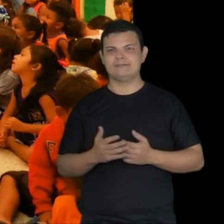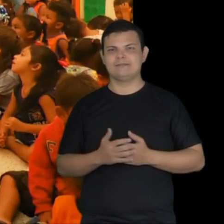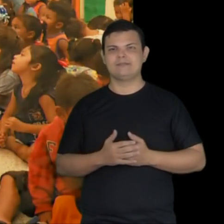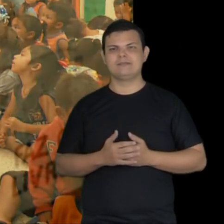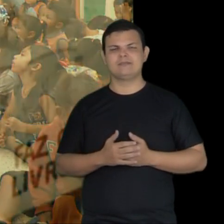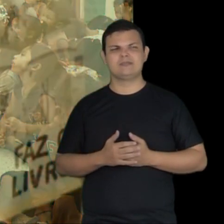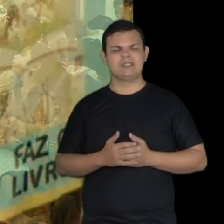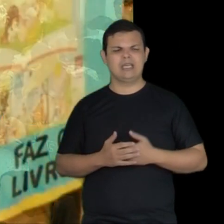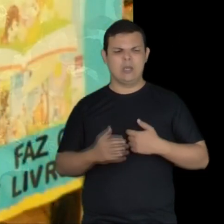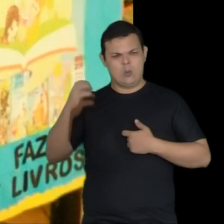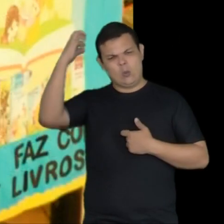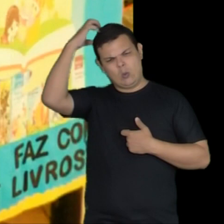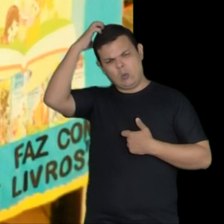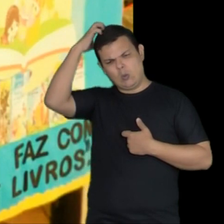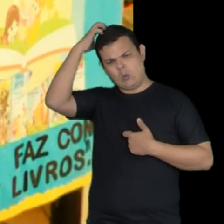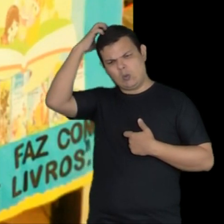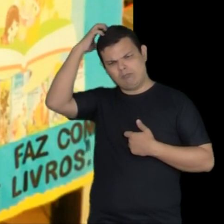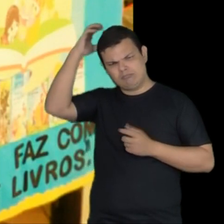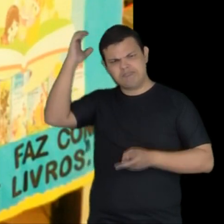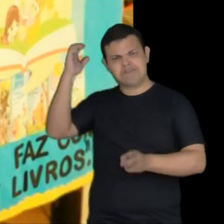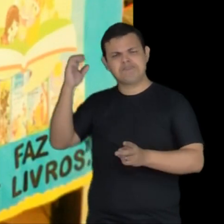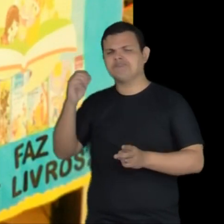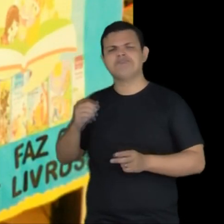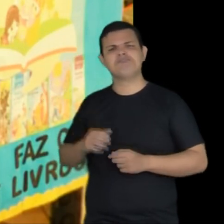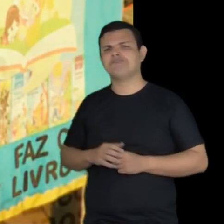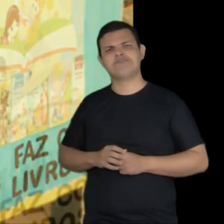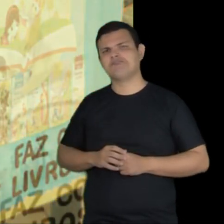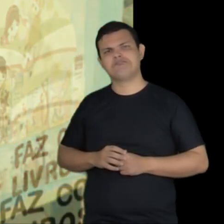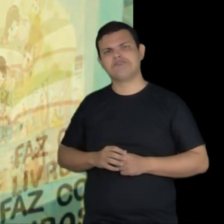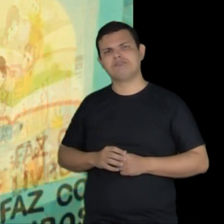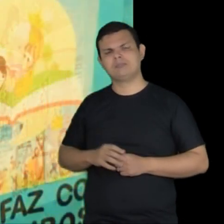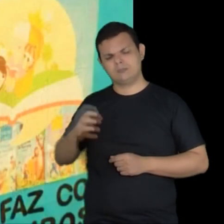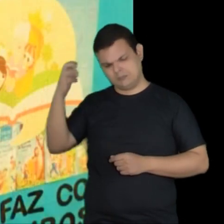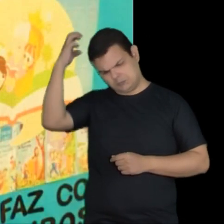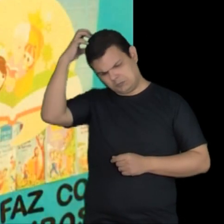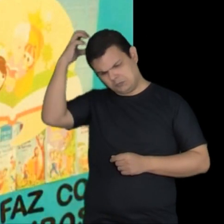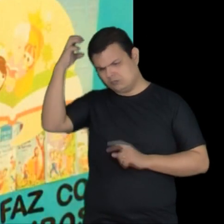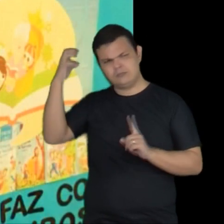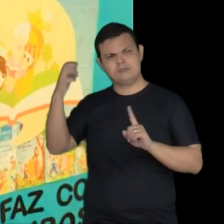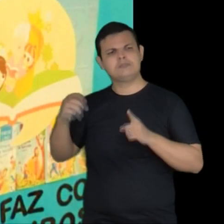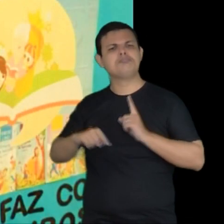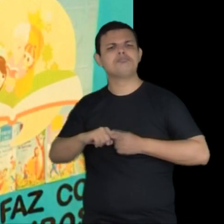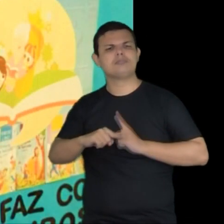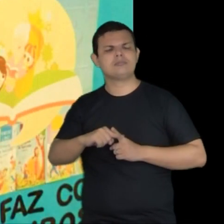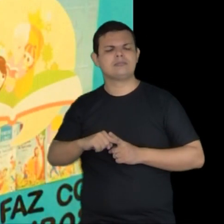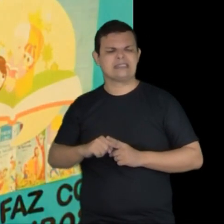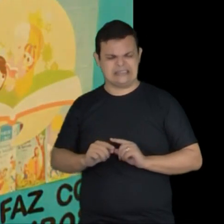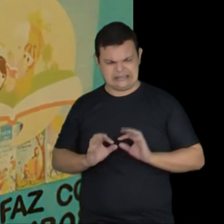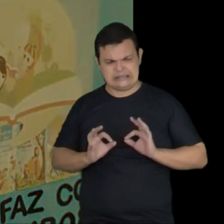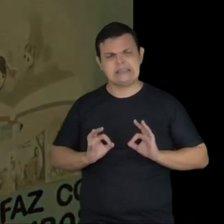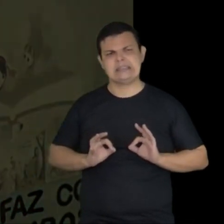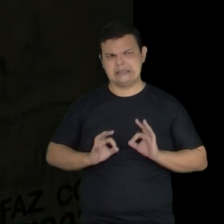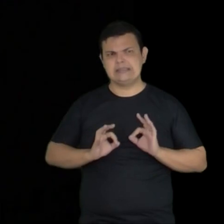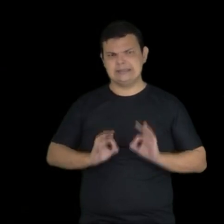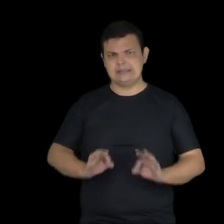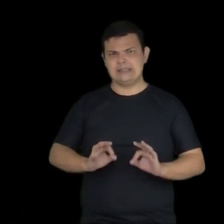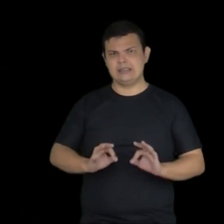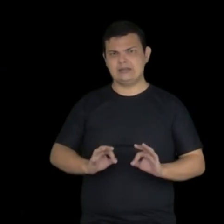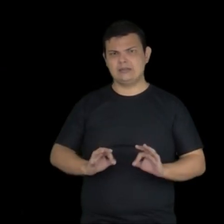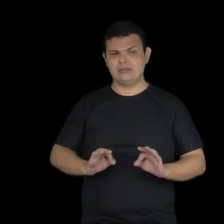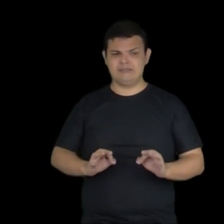Não me culpo tanto por isso. Não me culpo porque, certamente,